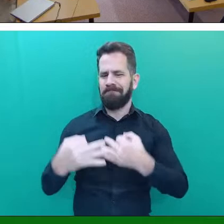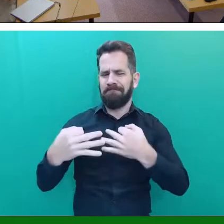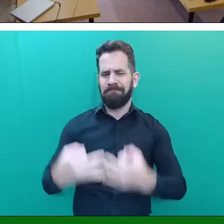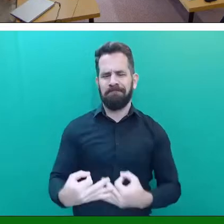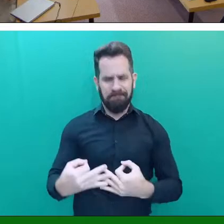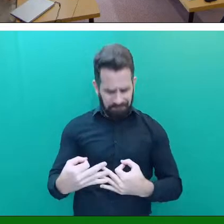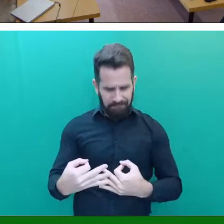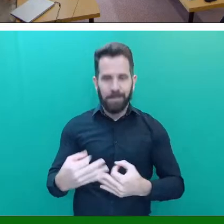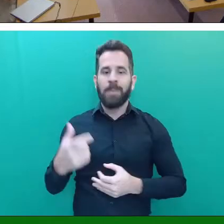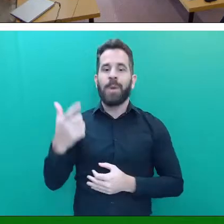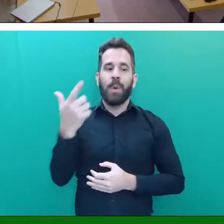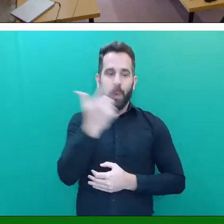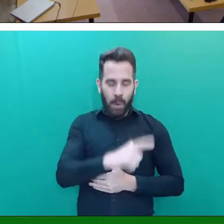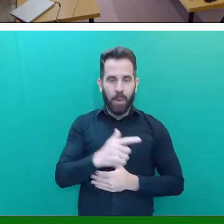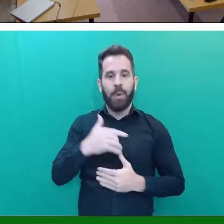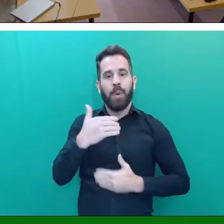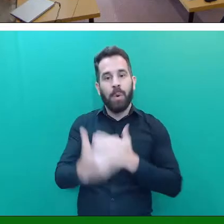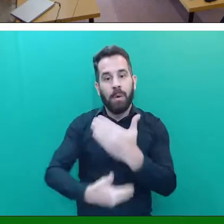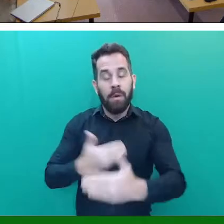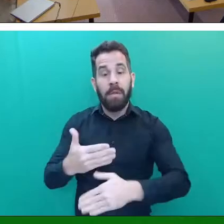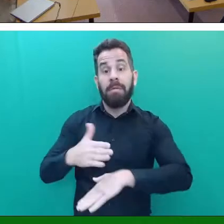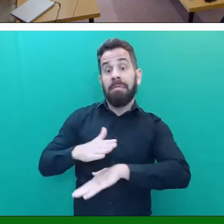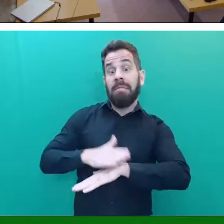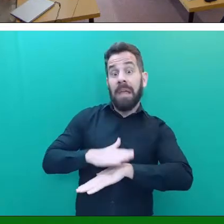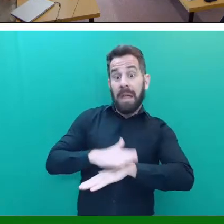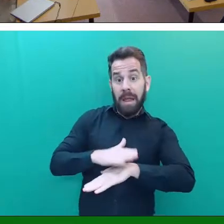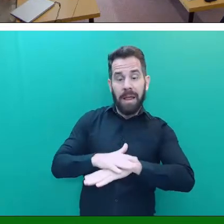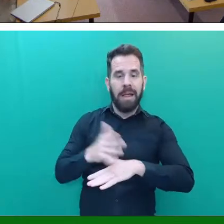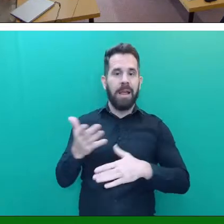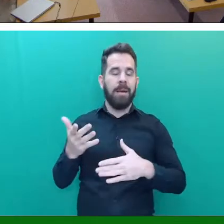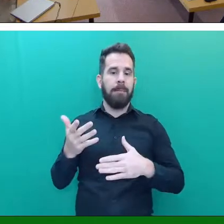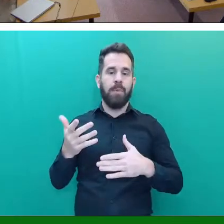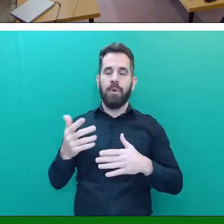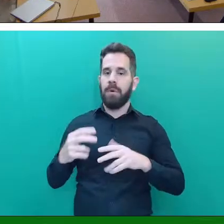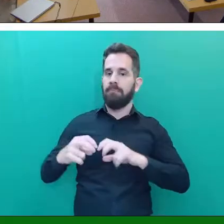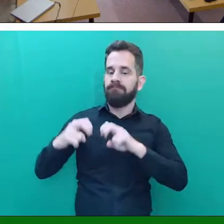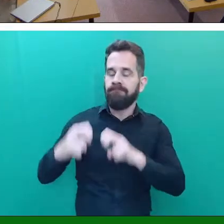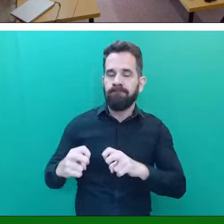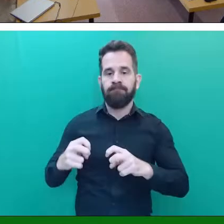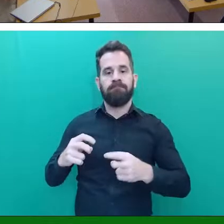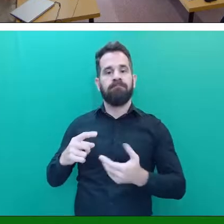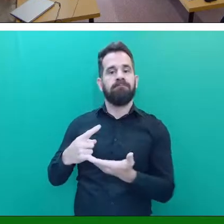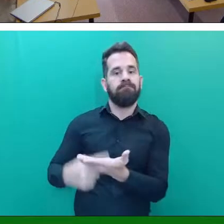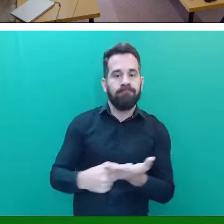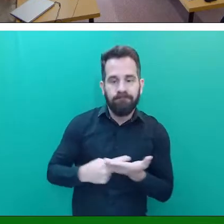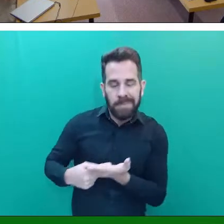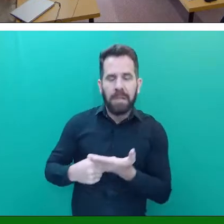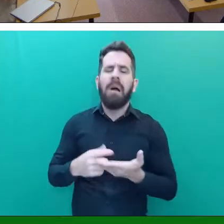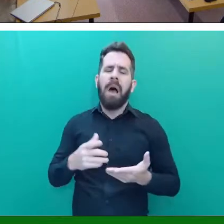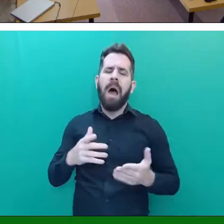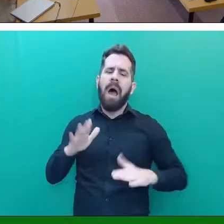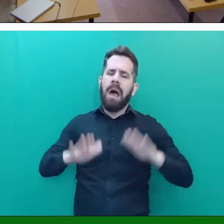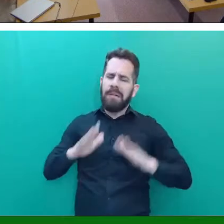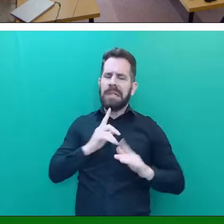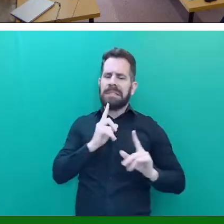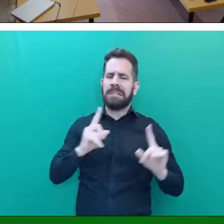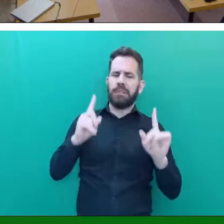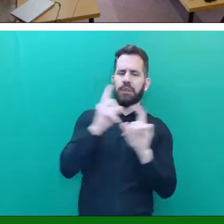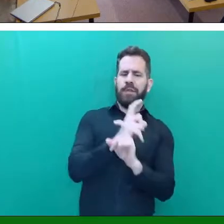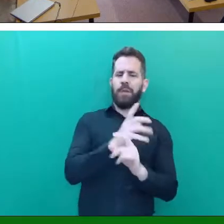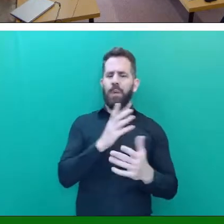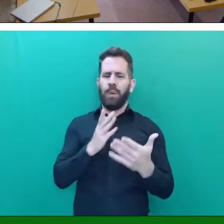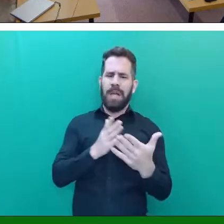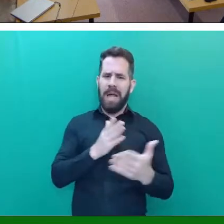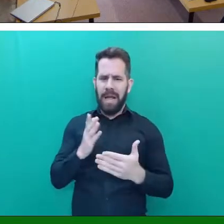sentiu nem em contradição, nem em alguma dificuldade, né, de como